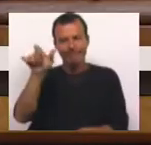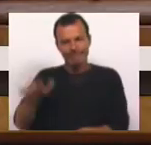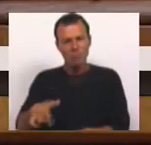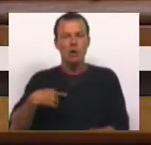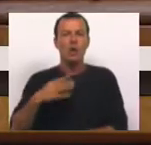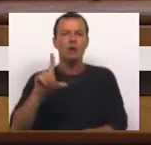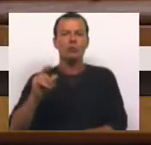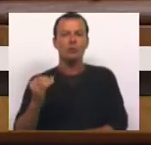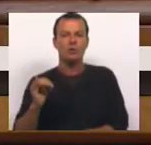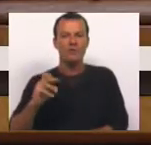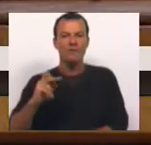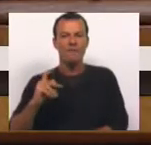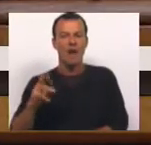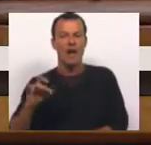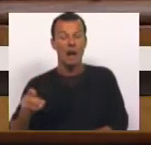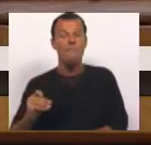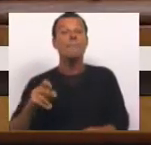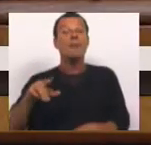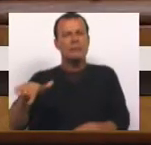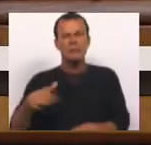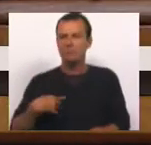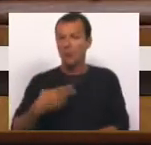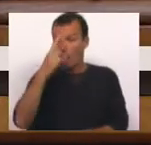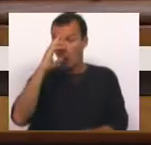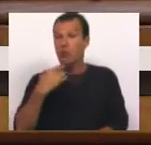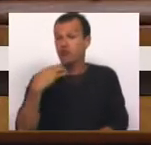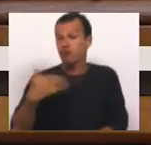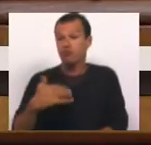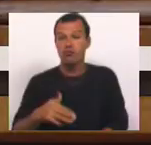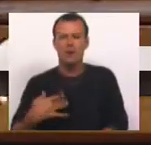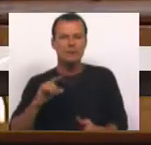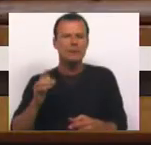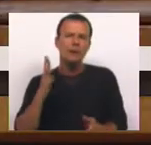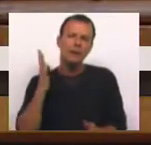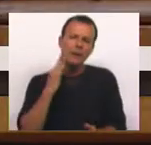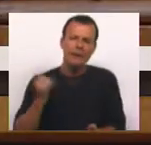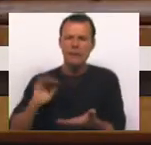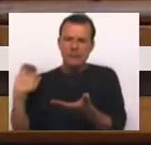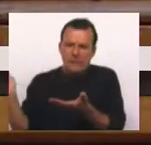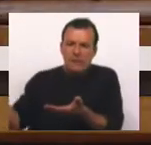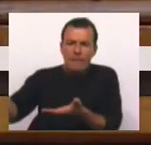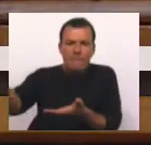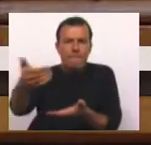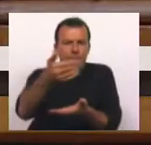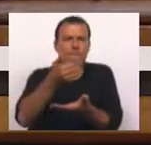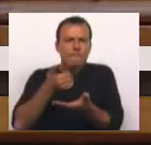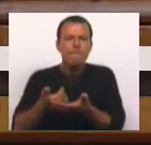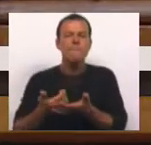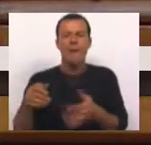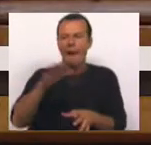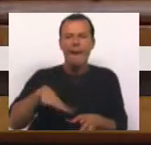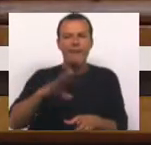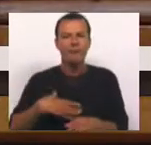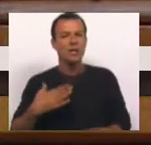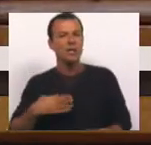foi incansável na auscultação de muitas pessoas, fundamentalmente da área da saúde e do direito, assim como